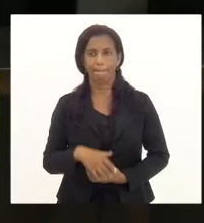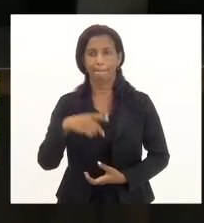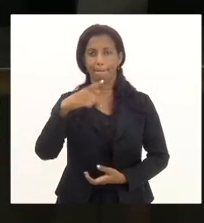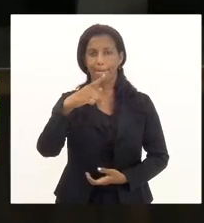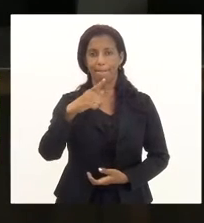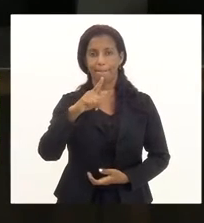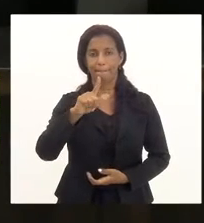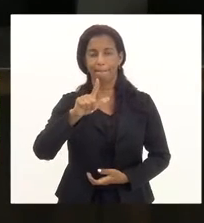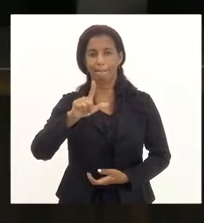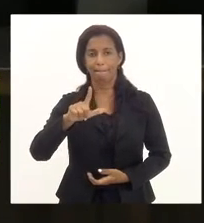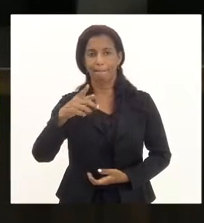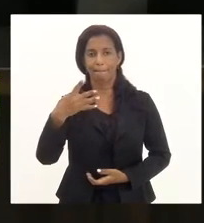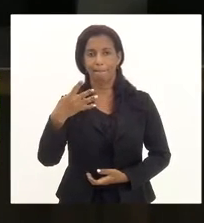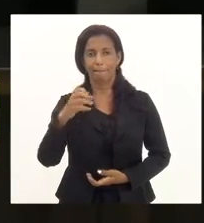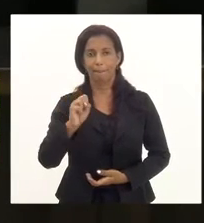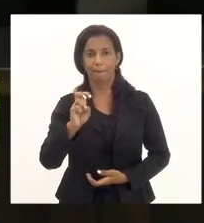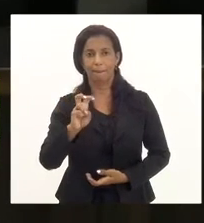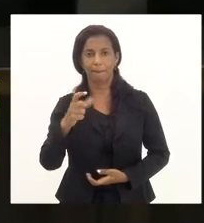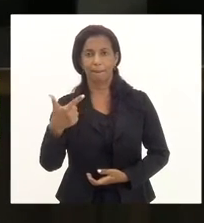4852